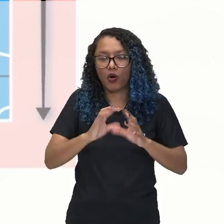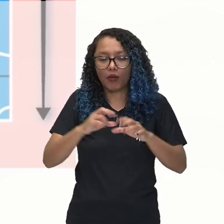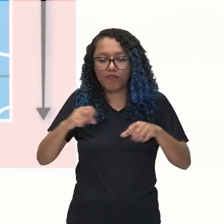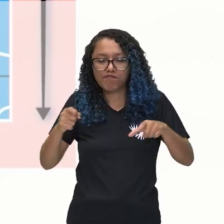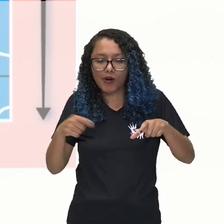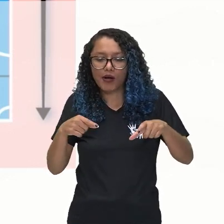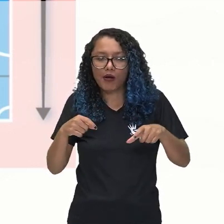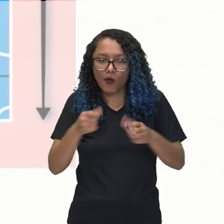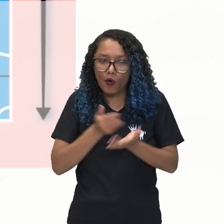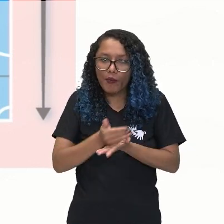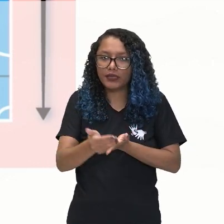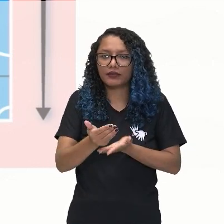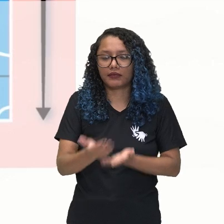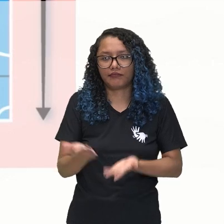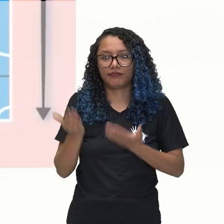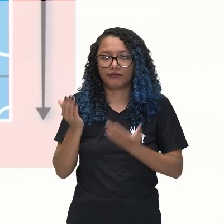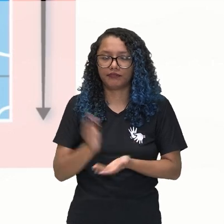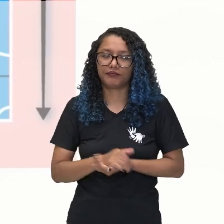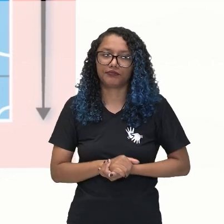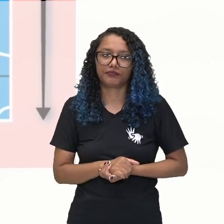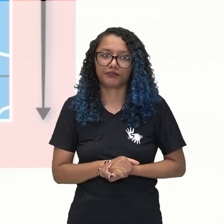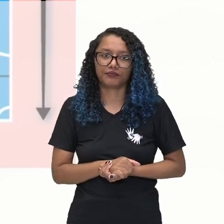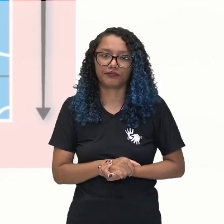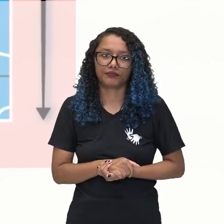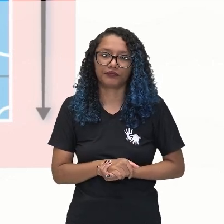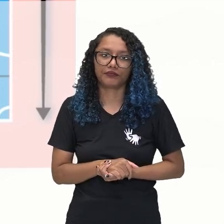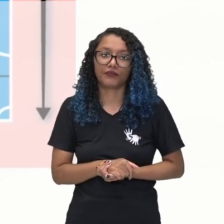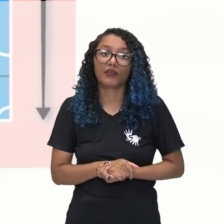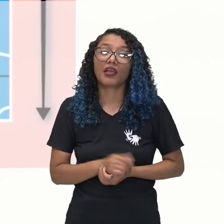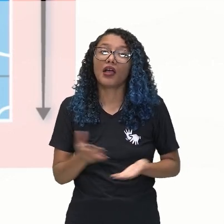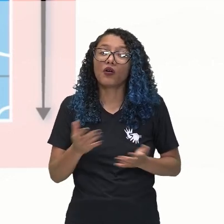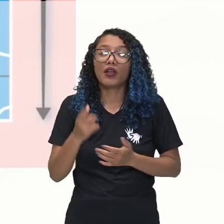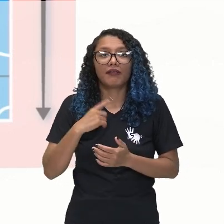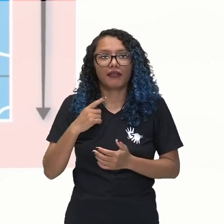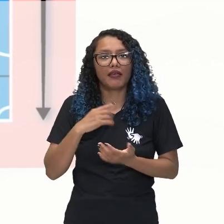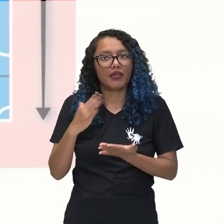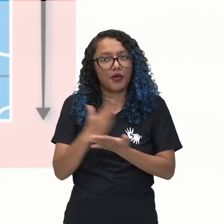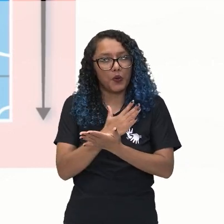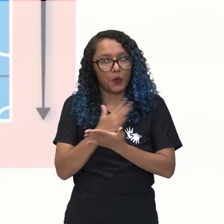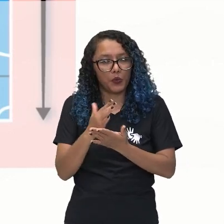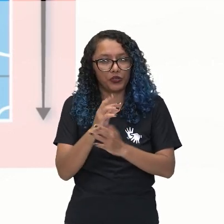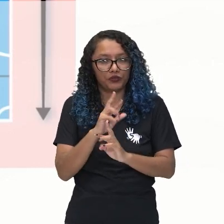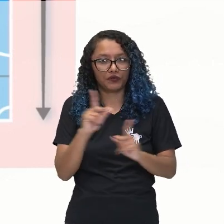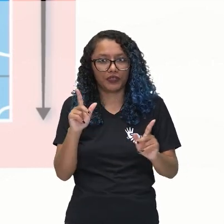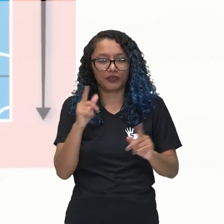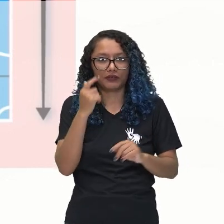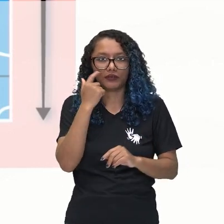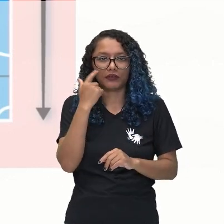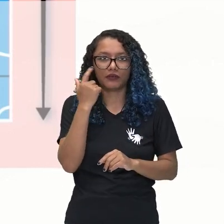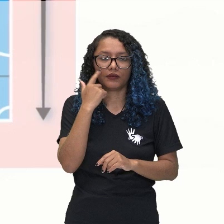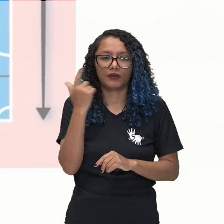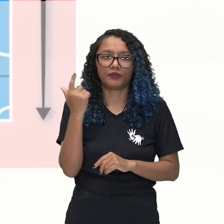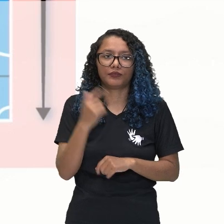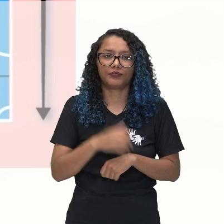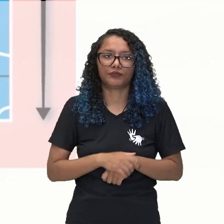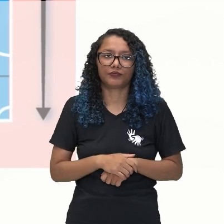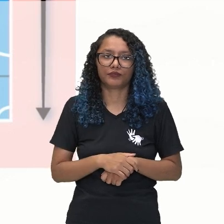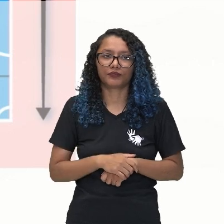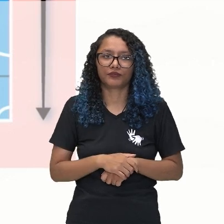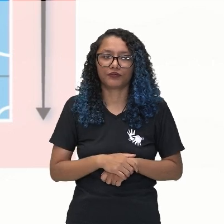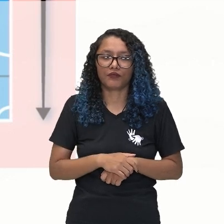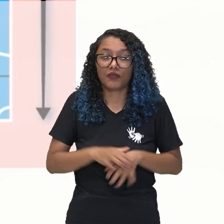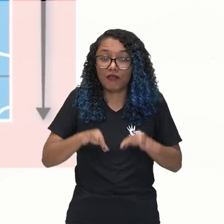Bom, aí é que a gente observa algumas diferenças. Começa aqui na questão do espaço, né? Isso daqui, essas